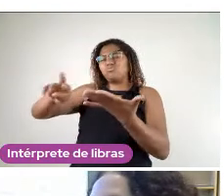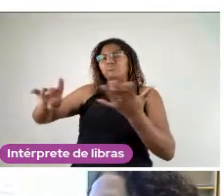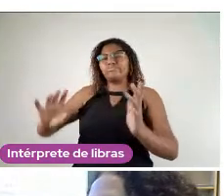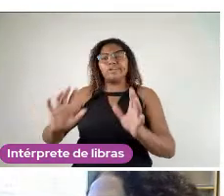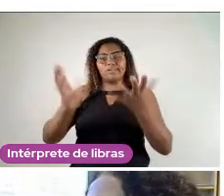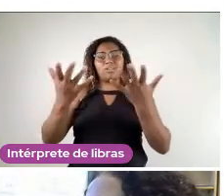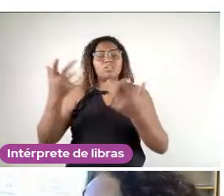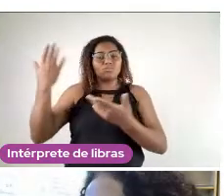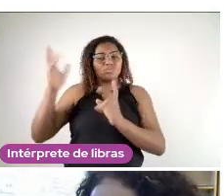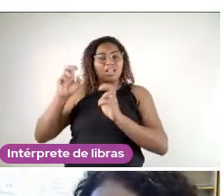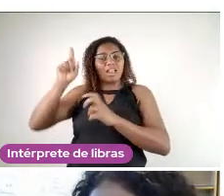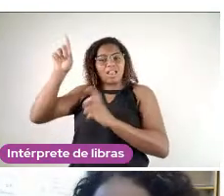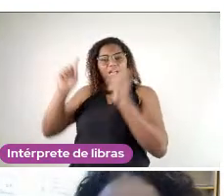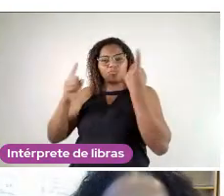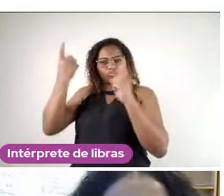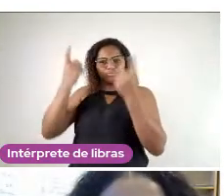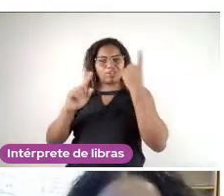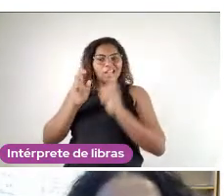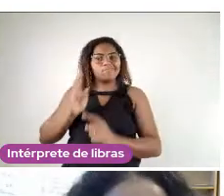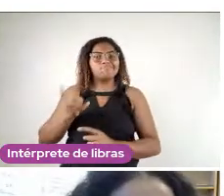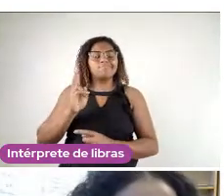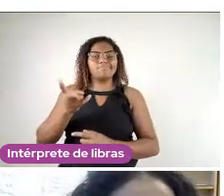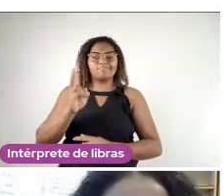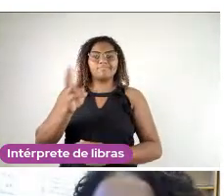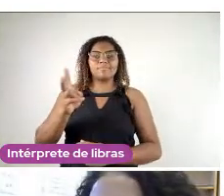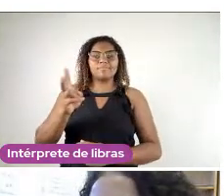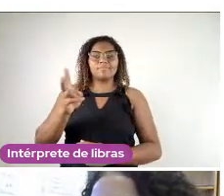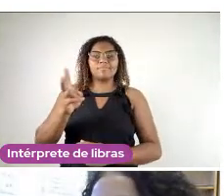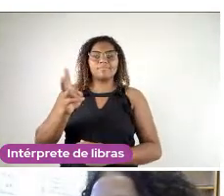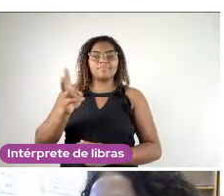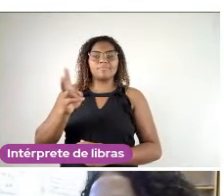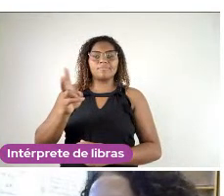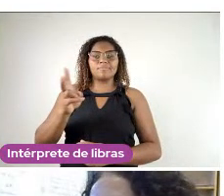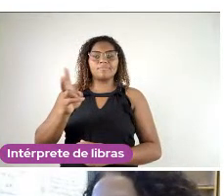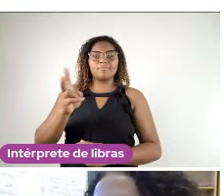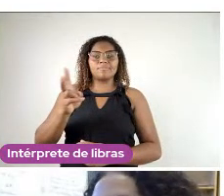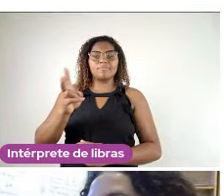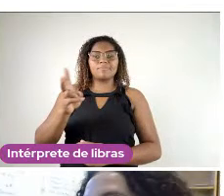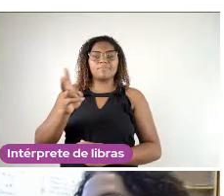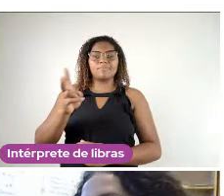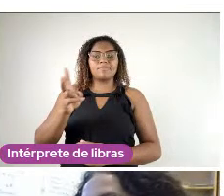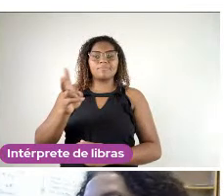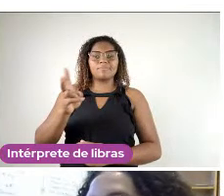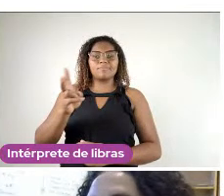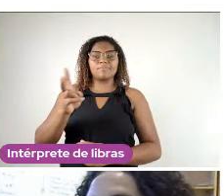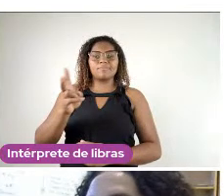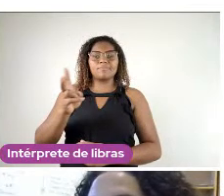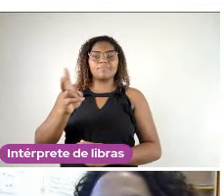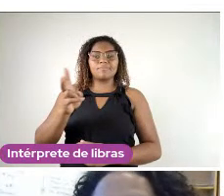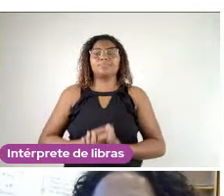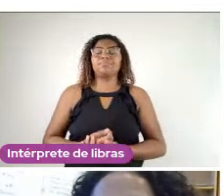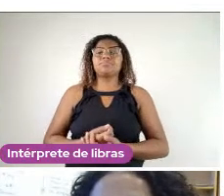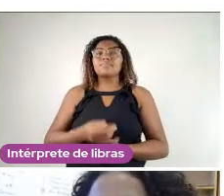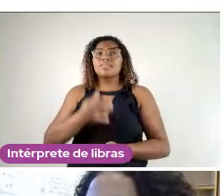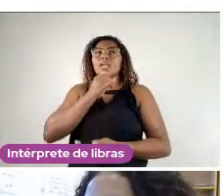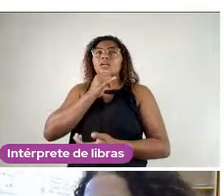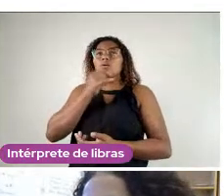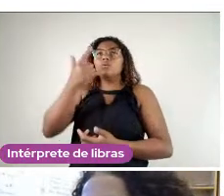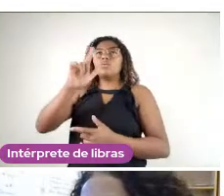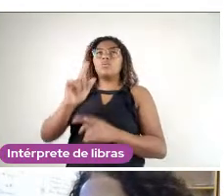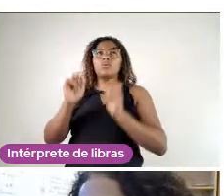microalgas. Então, as perdas econômicas podem ser muito significativas. Outro exemplo são as